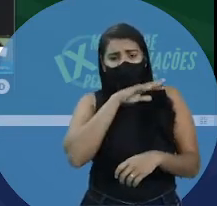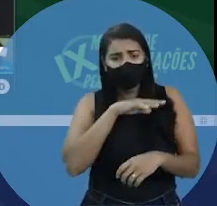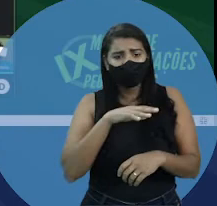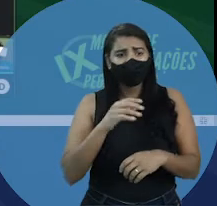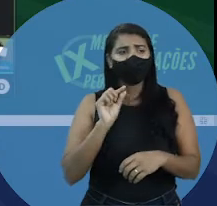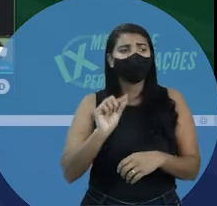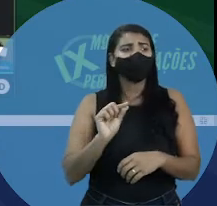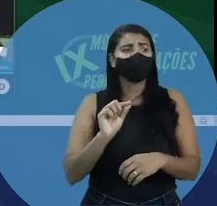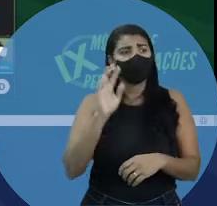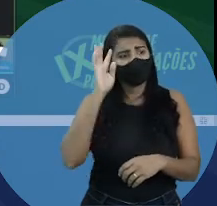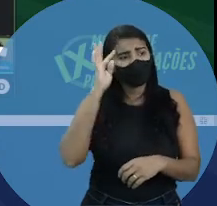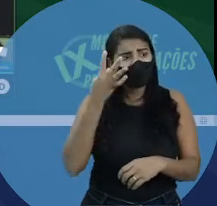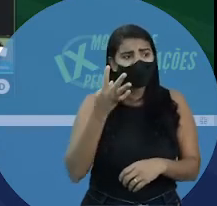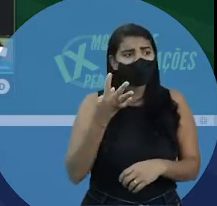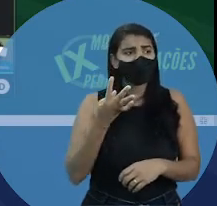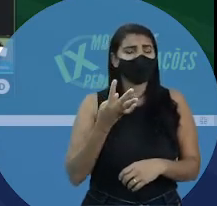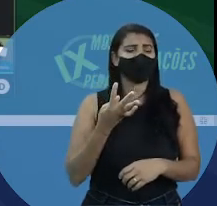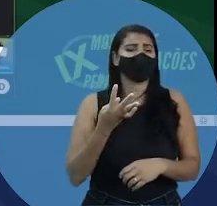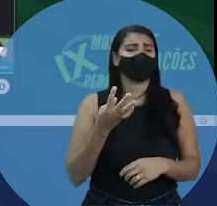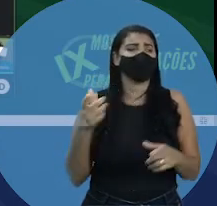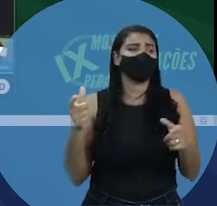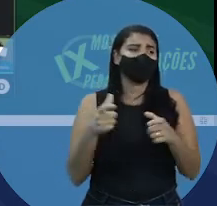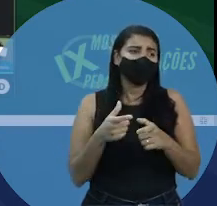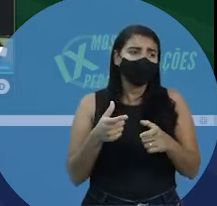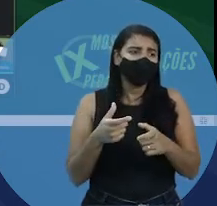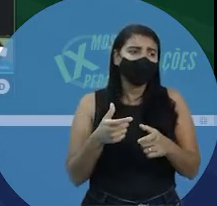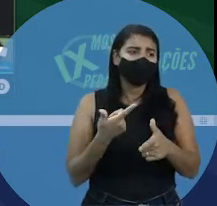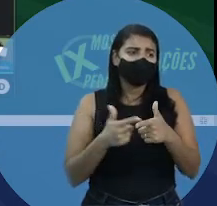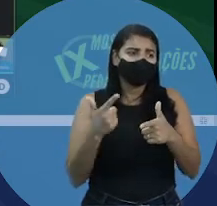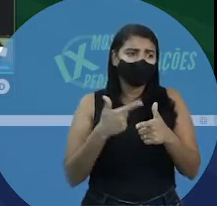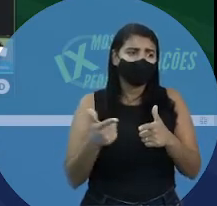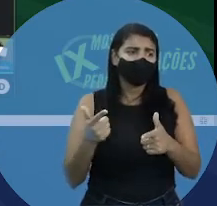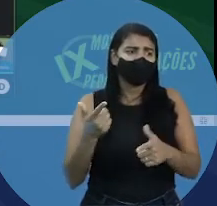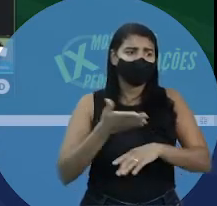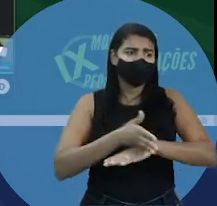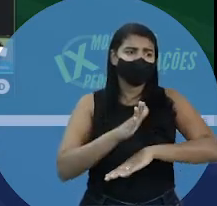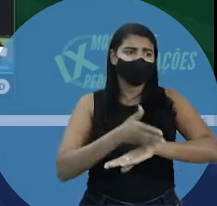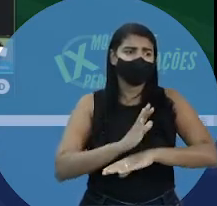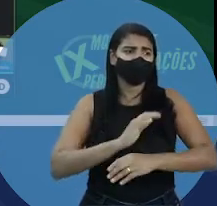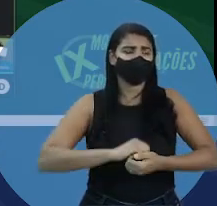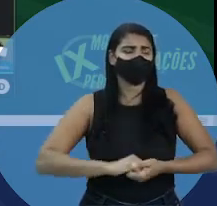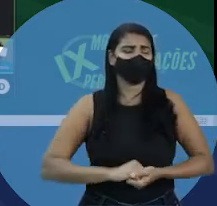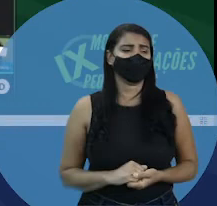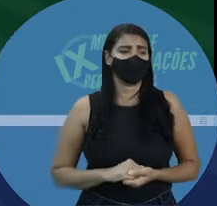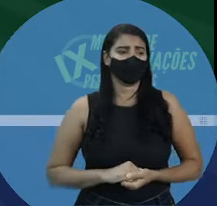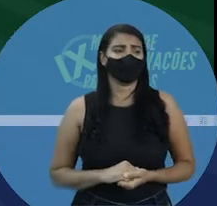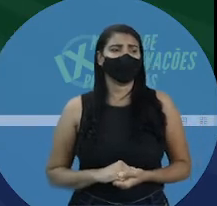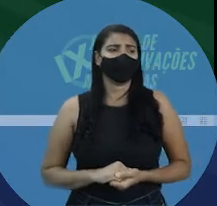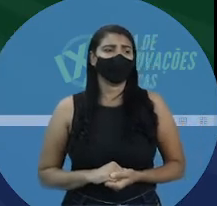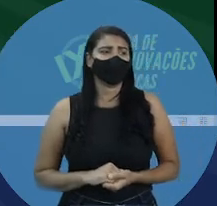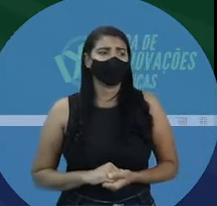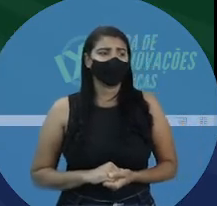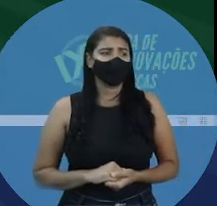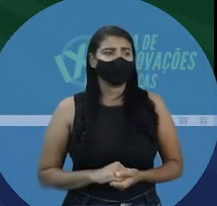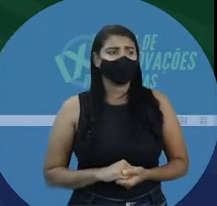ser tomadas para minimizá-lo ou solucioná-los na prática. Pode passar.